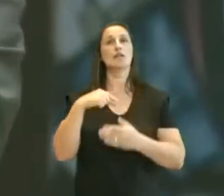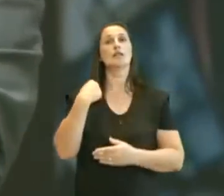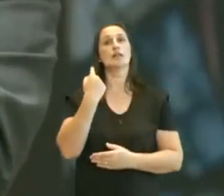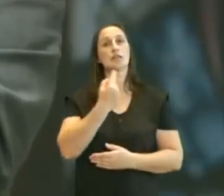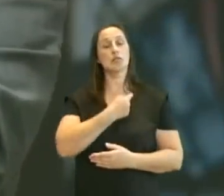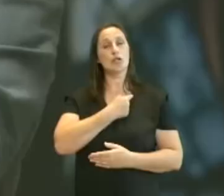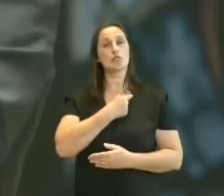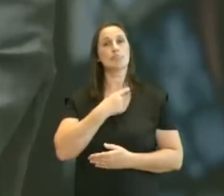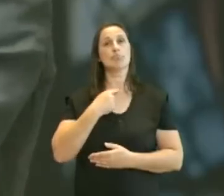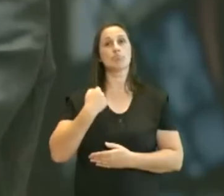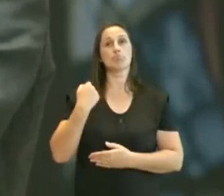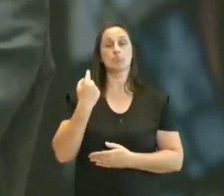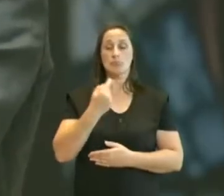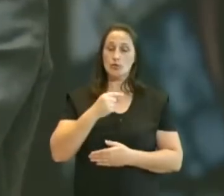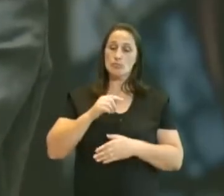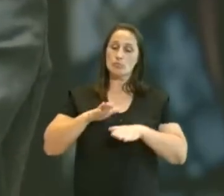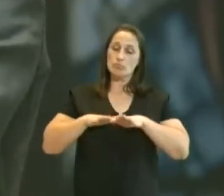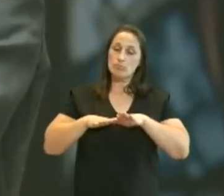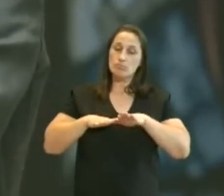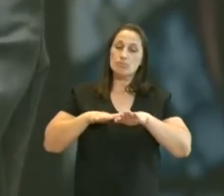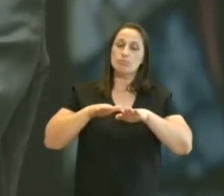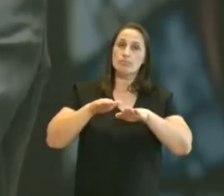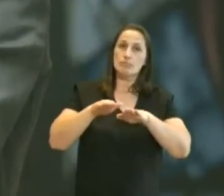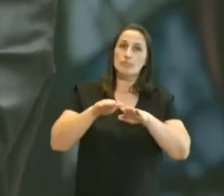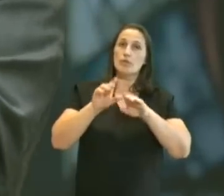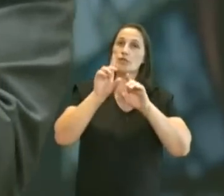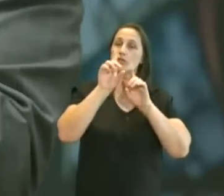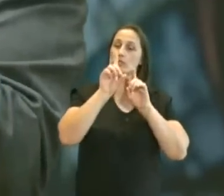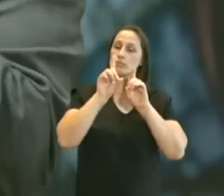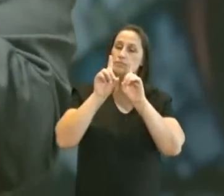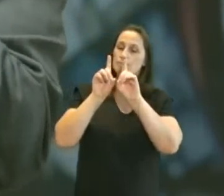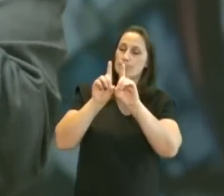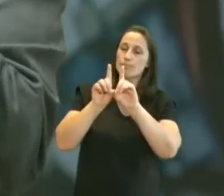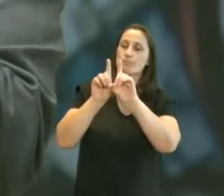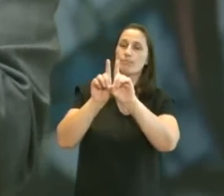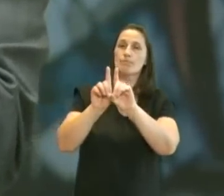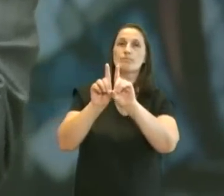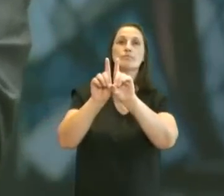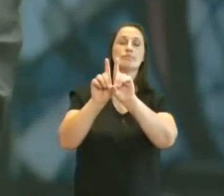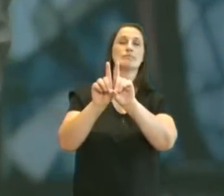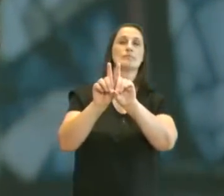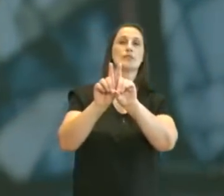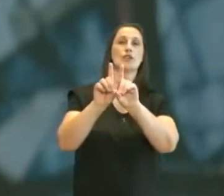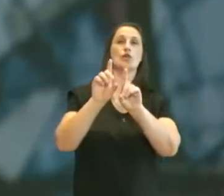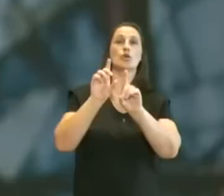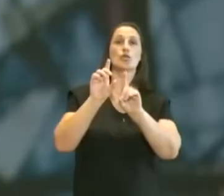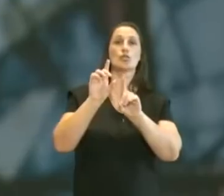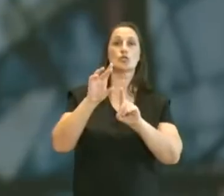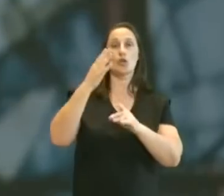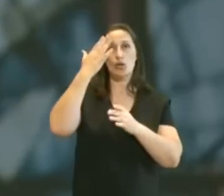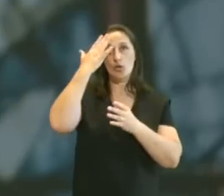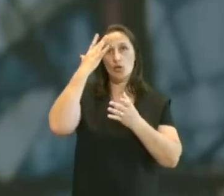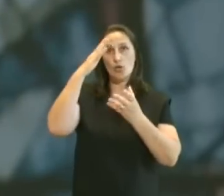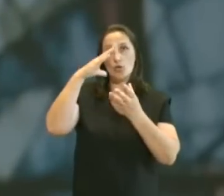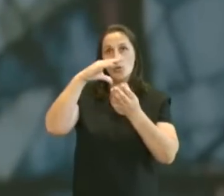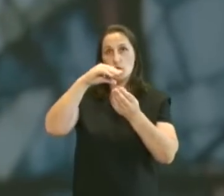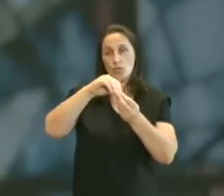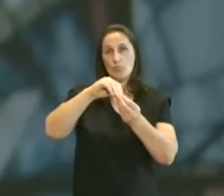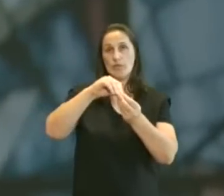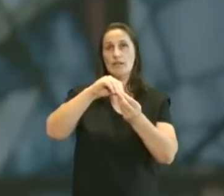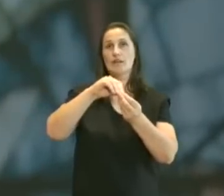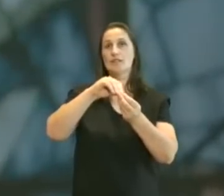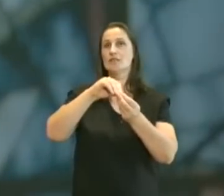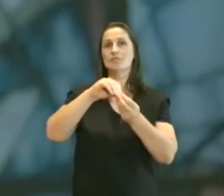nessa caminhada com Jesus, a gente não apenas compreende, a gente sente, é